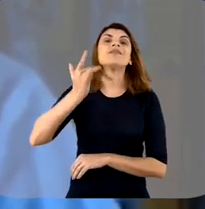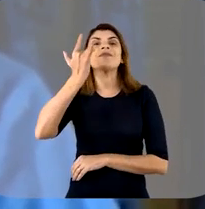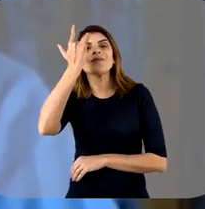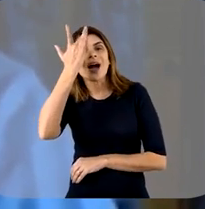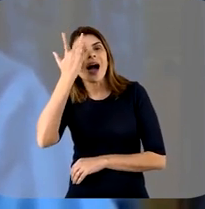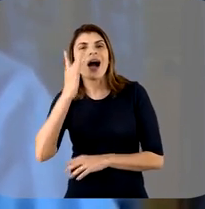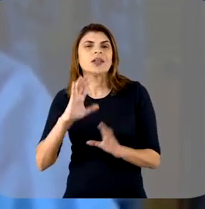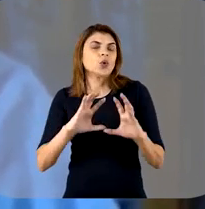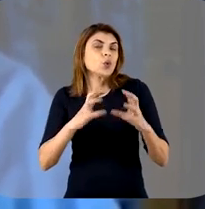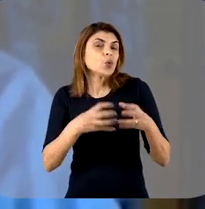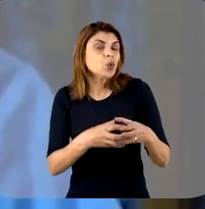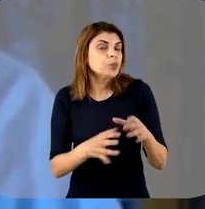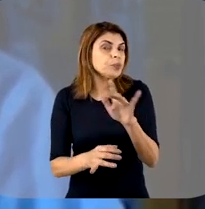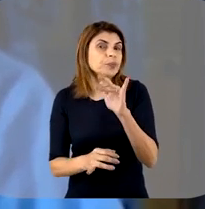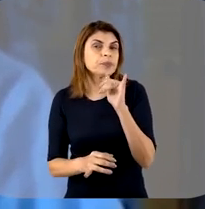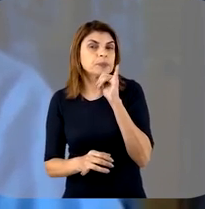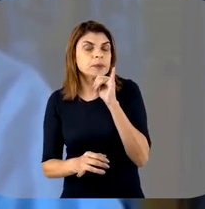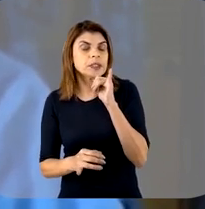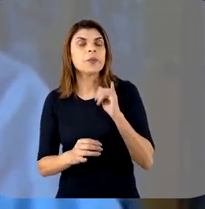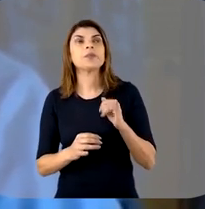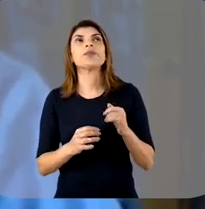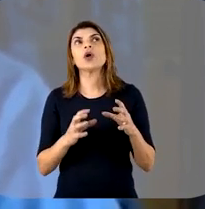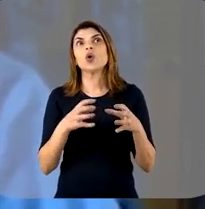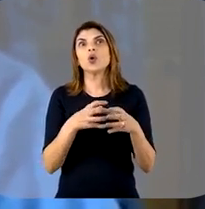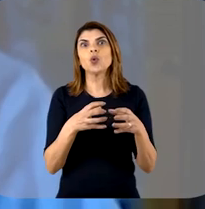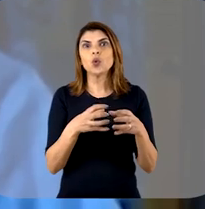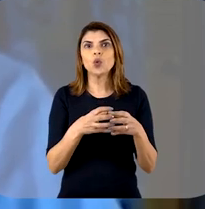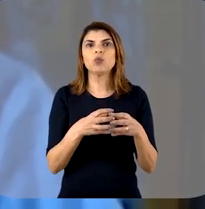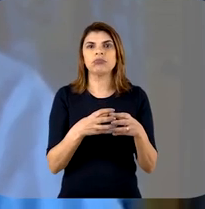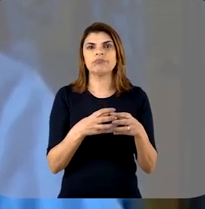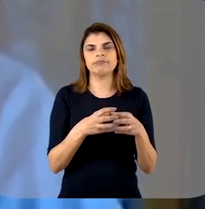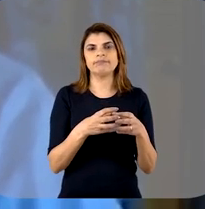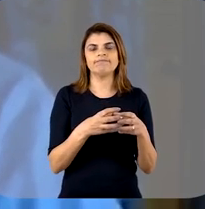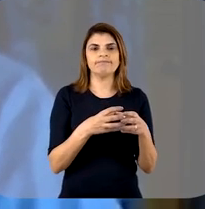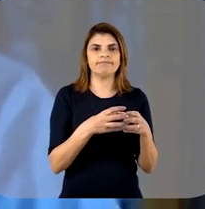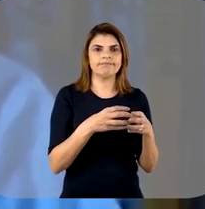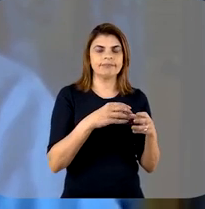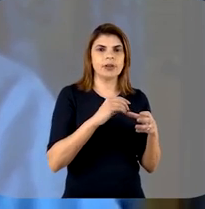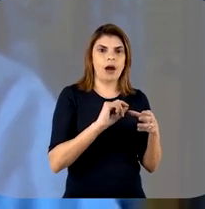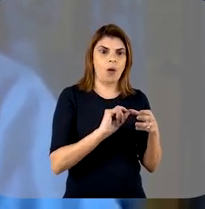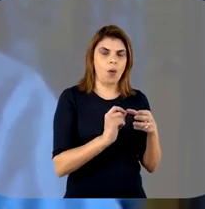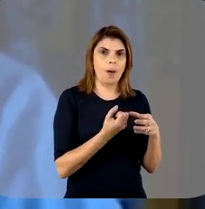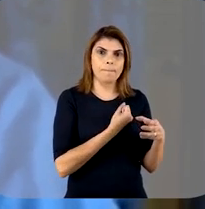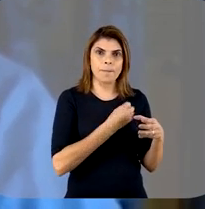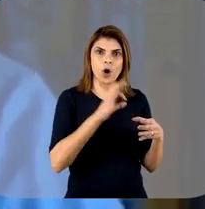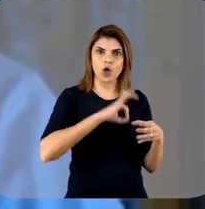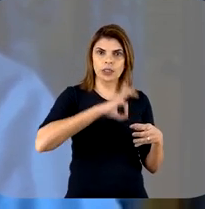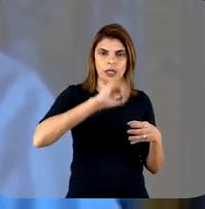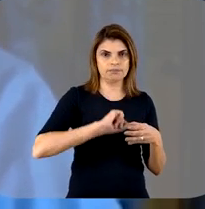Então nós temos grupos com um grau maior de vulnerabilidade, né?